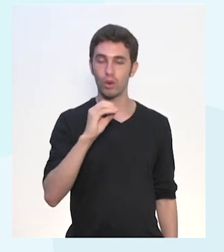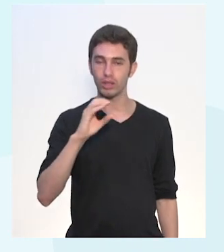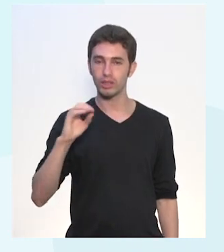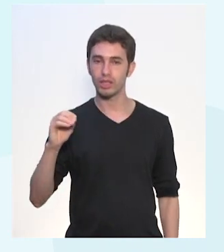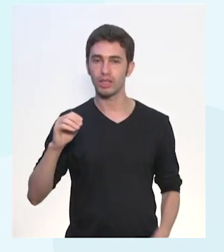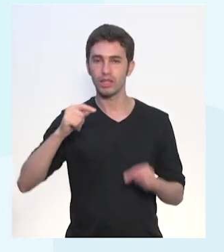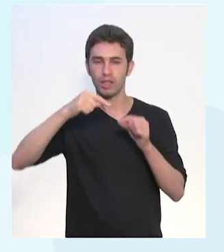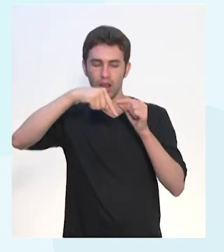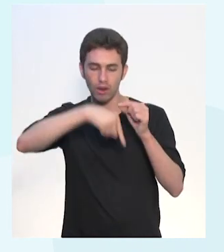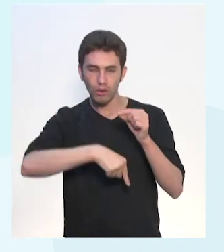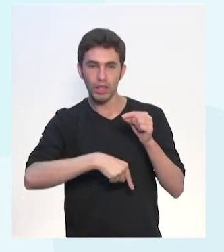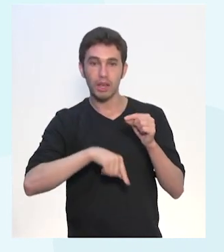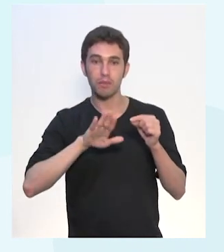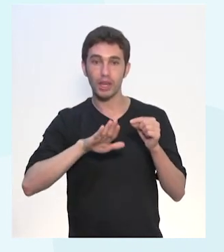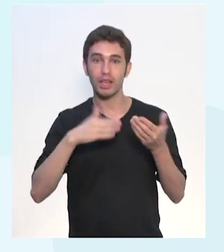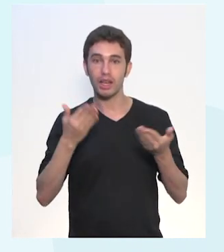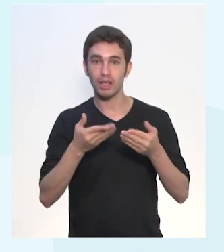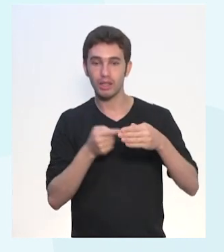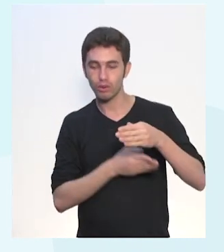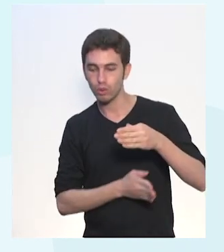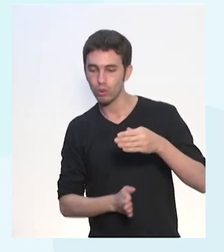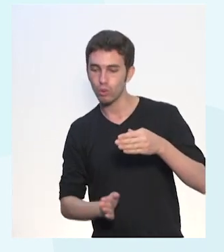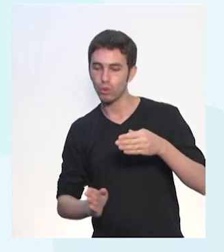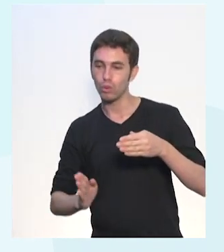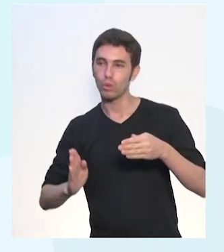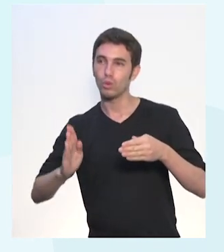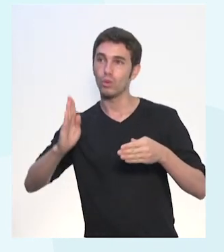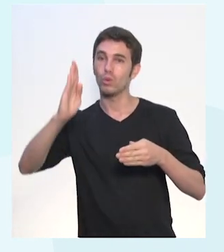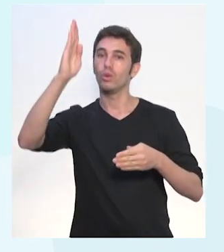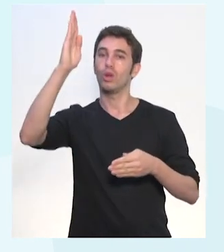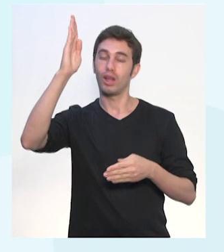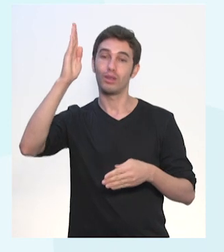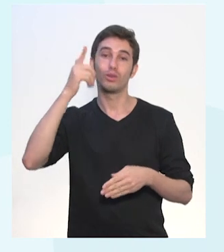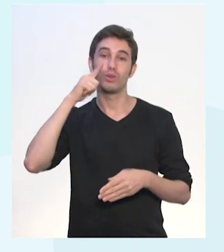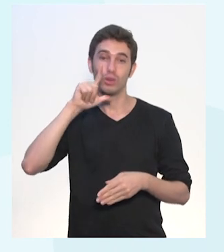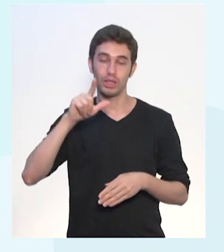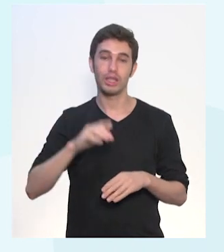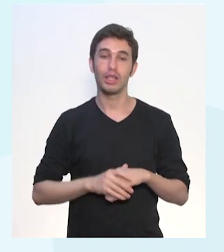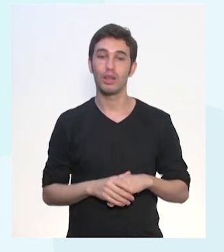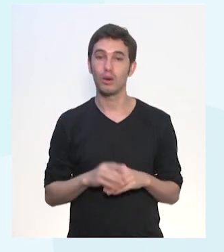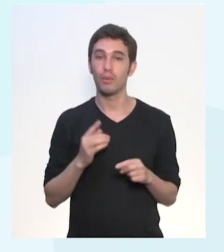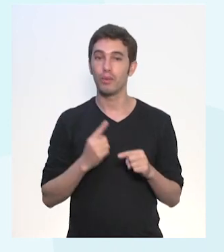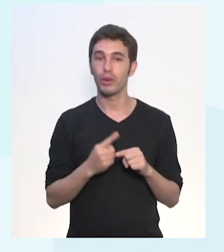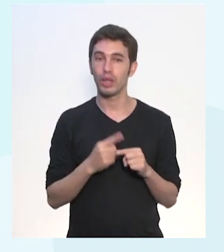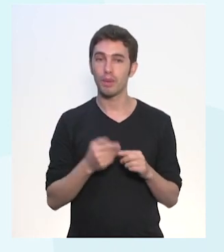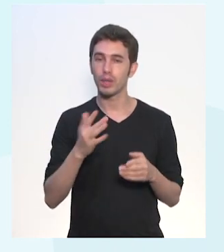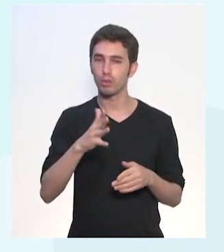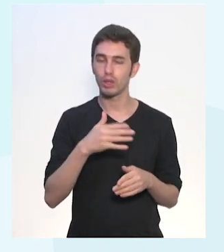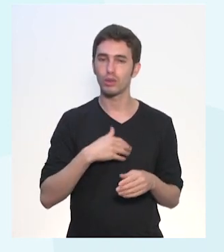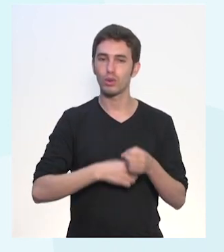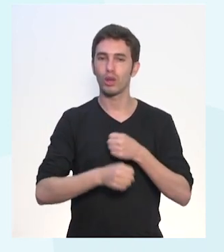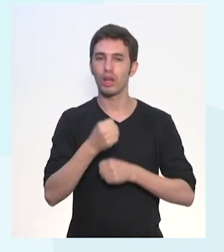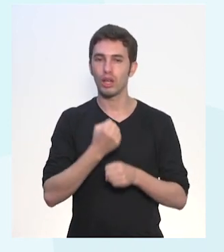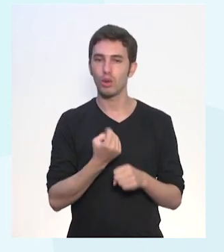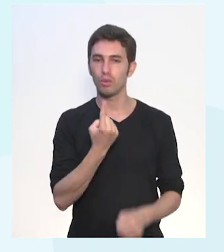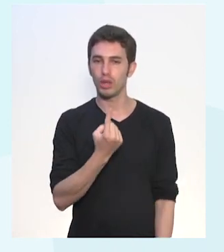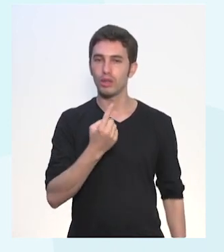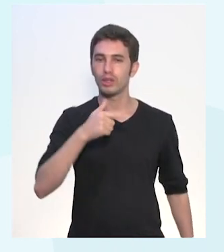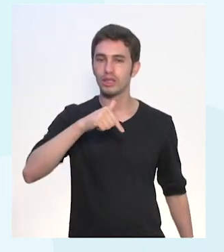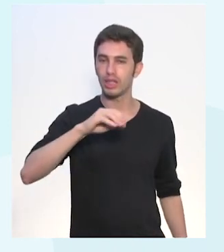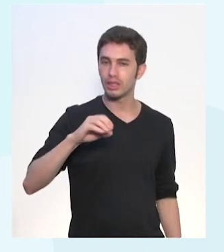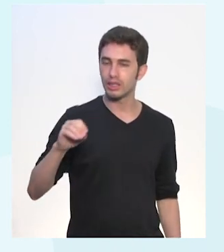que tiveram auxílio dos países desenvolvidos a partir de 1700, 1800, com a